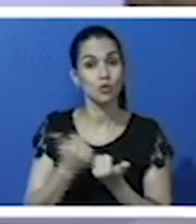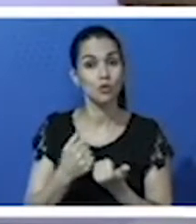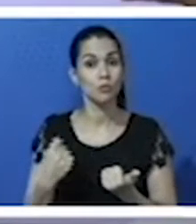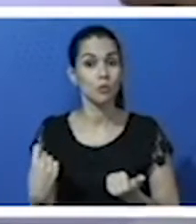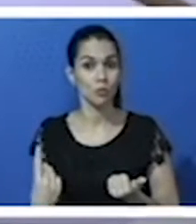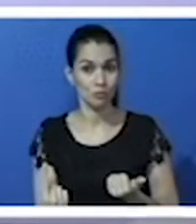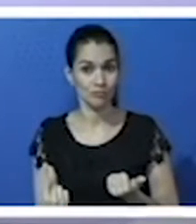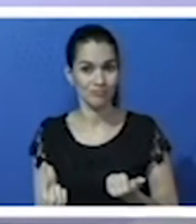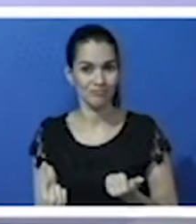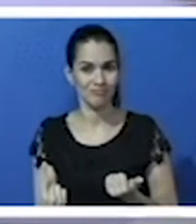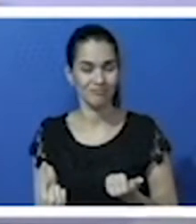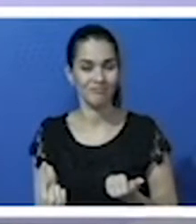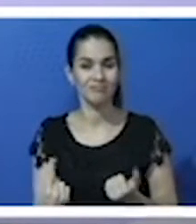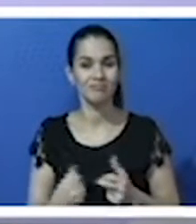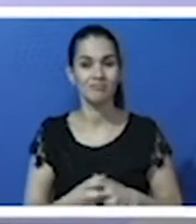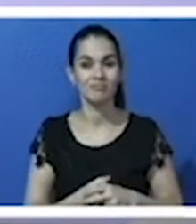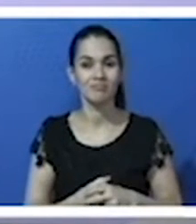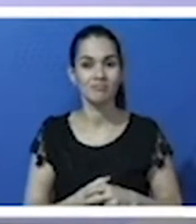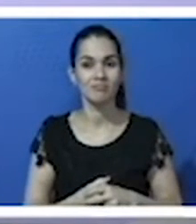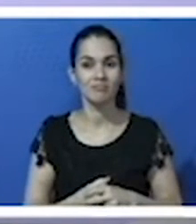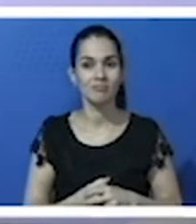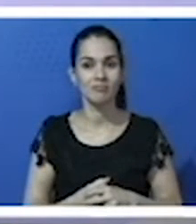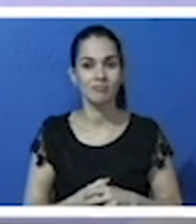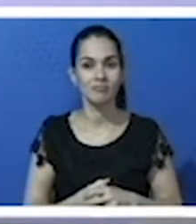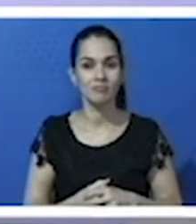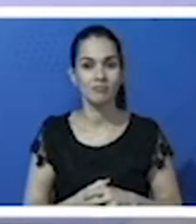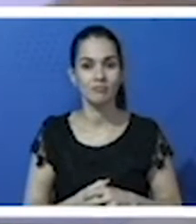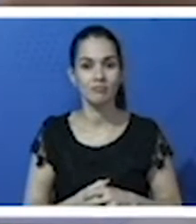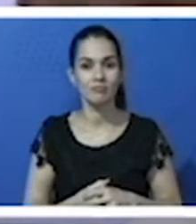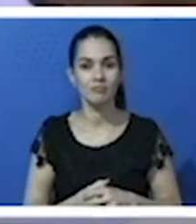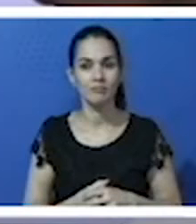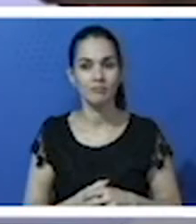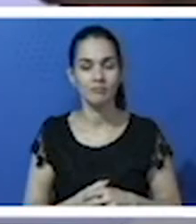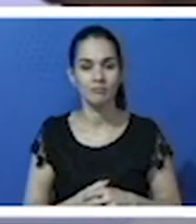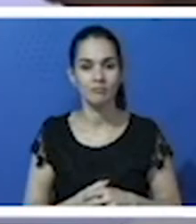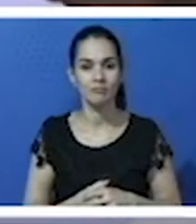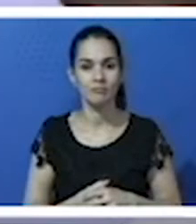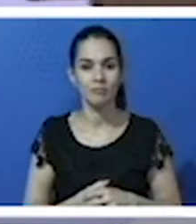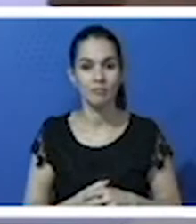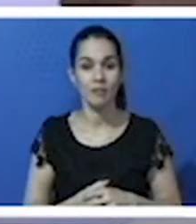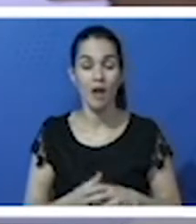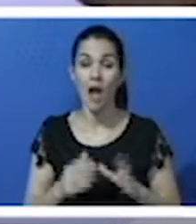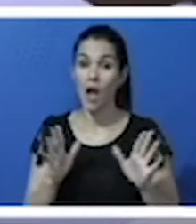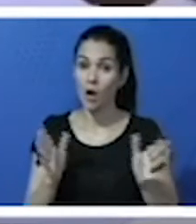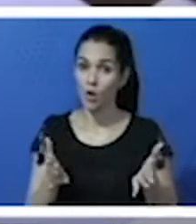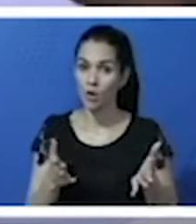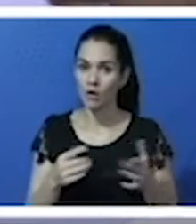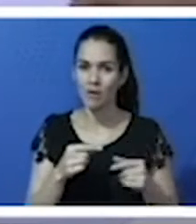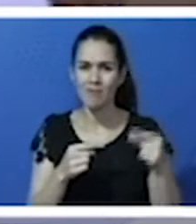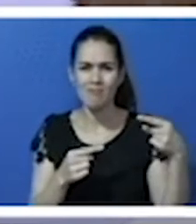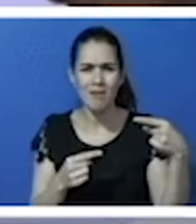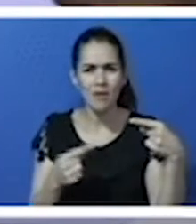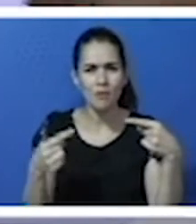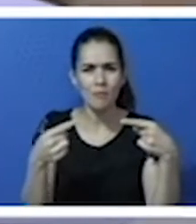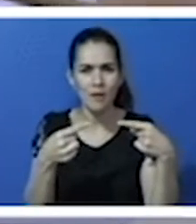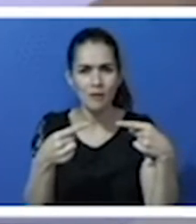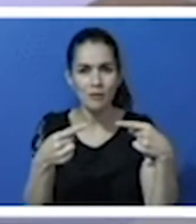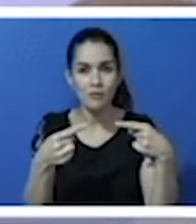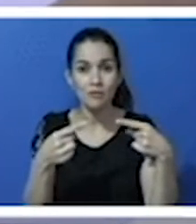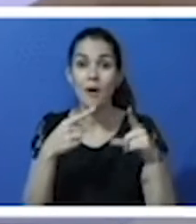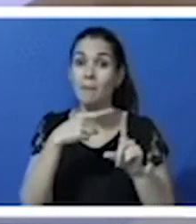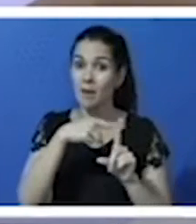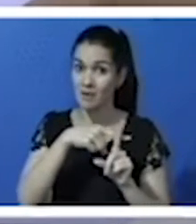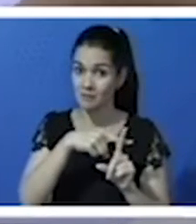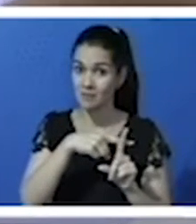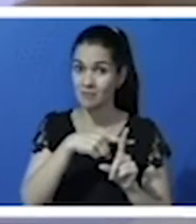encontramos. No lugar do A, coloco o número 1. Aí, daqui para cá, ó, eu fiz a regrinha de sinal. Menos com menos